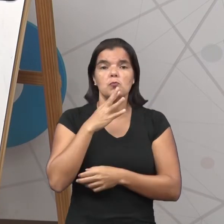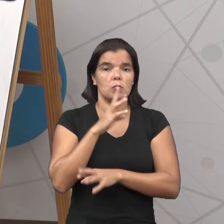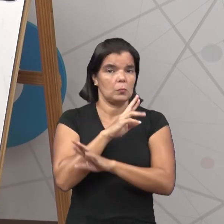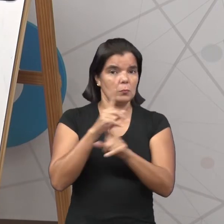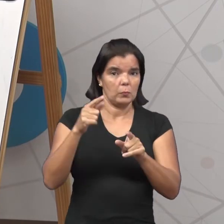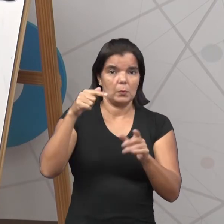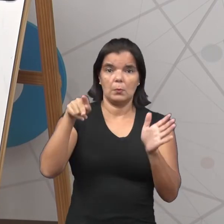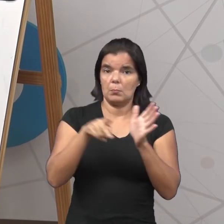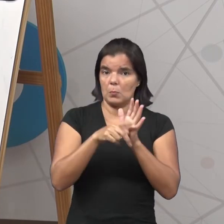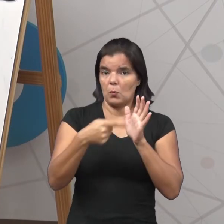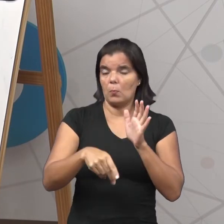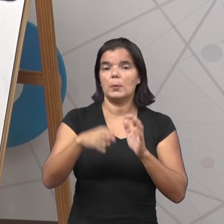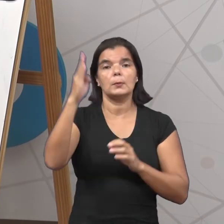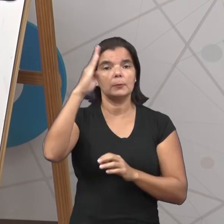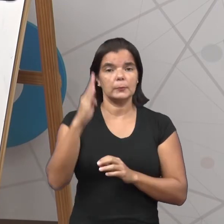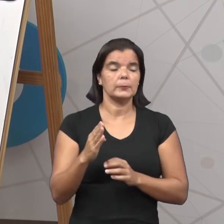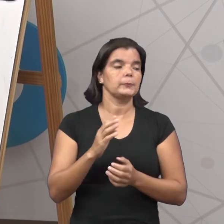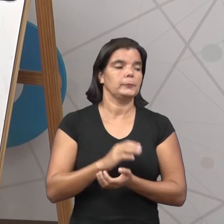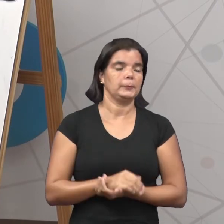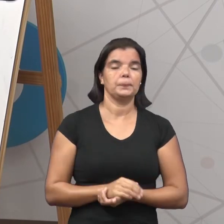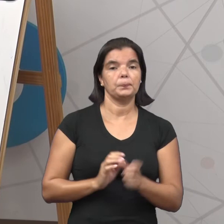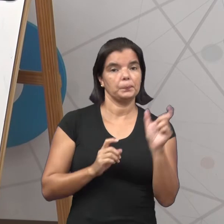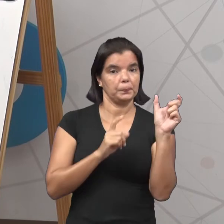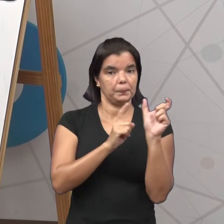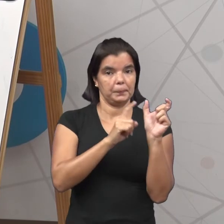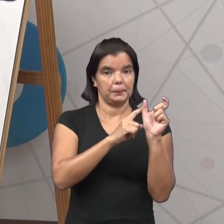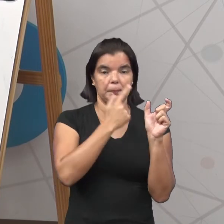diferente aqui. Vamos ver outra palavra?